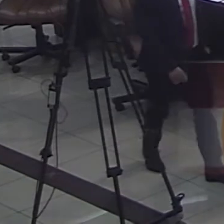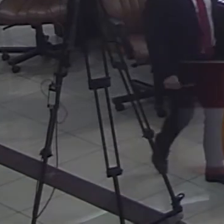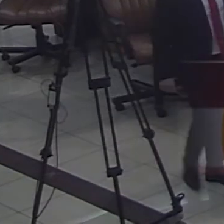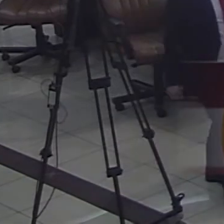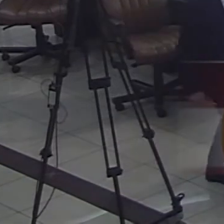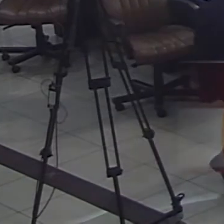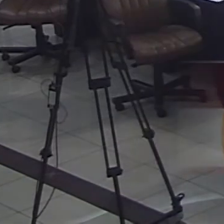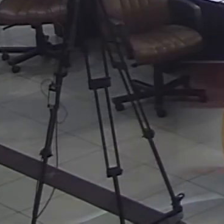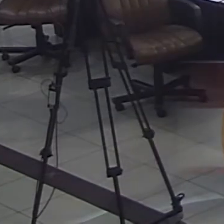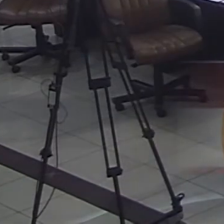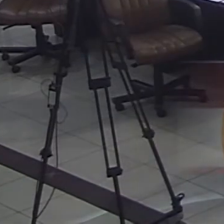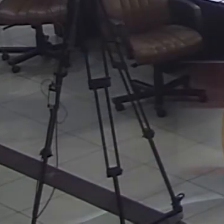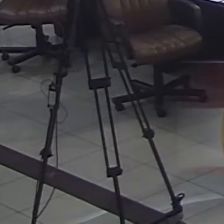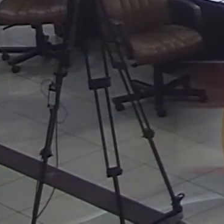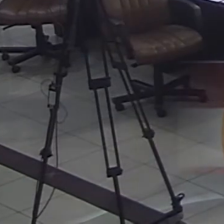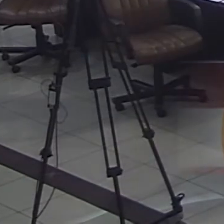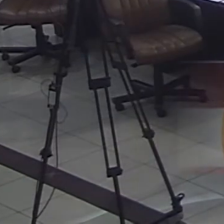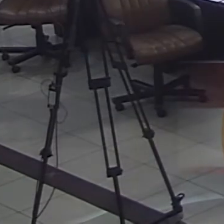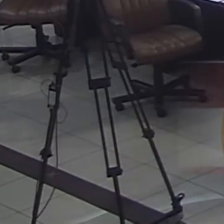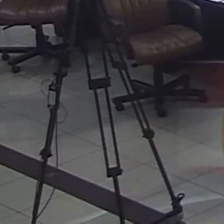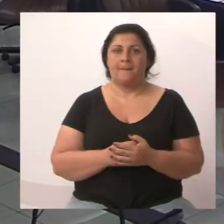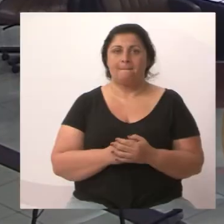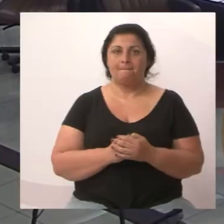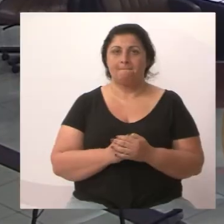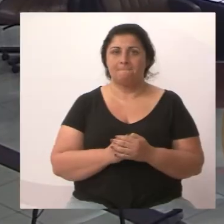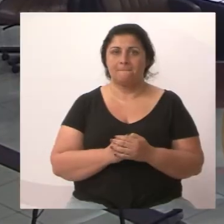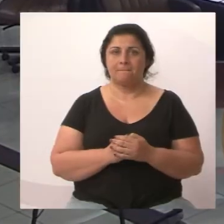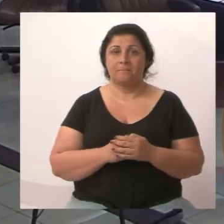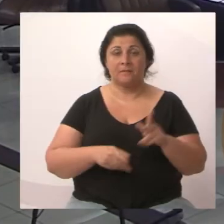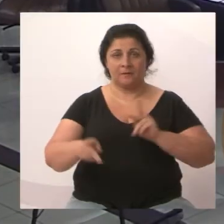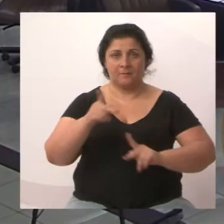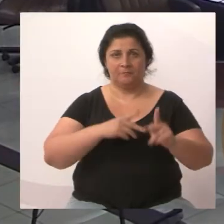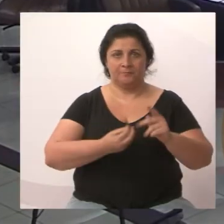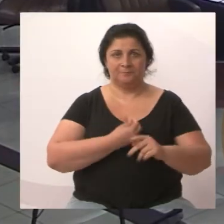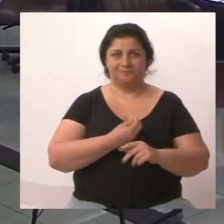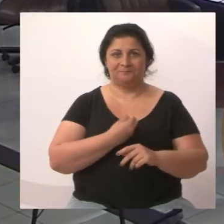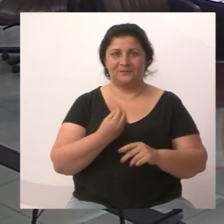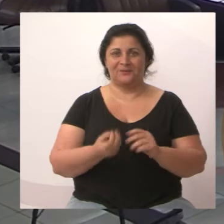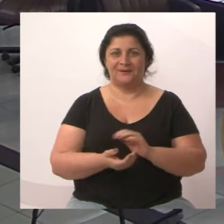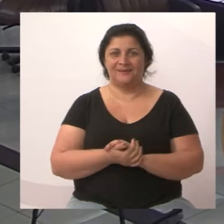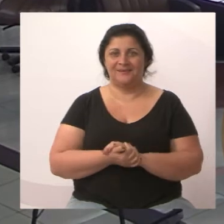Senhor presidente, senhoras e senhores vereadores, público presente aqui